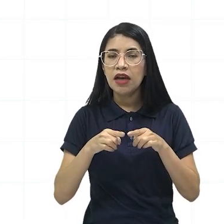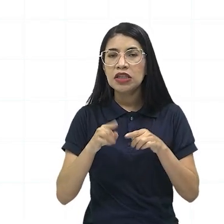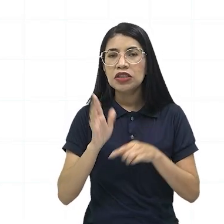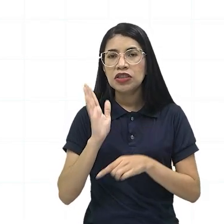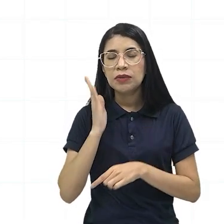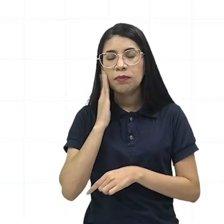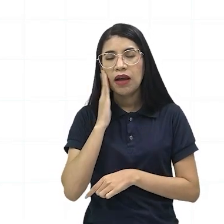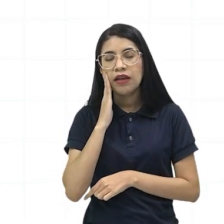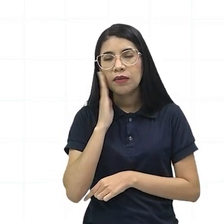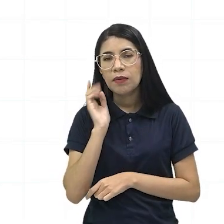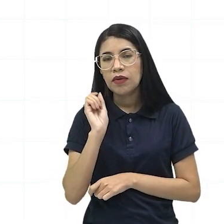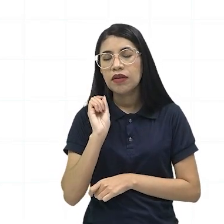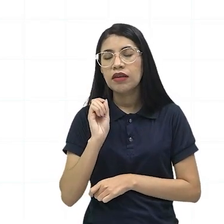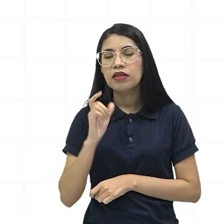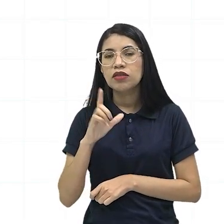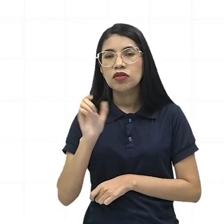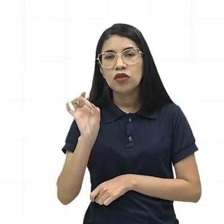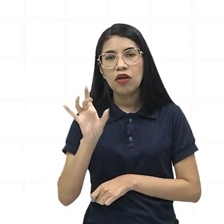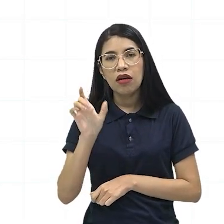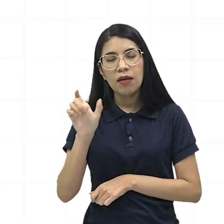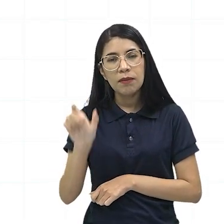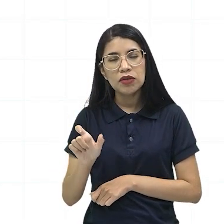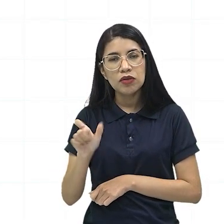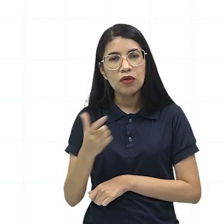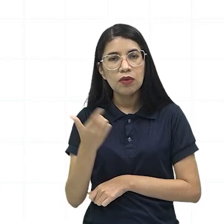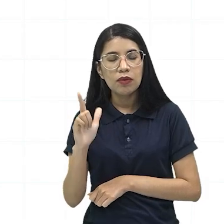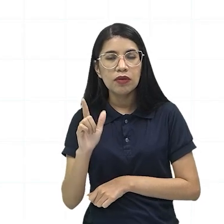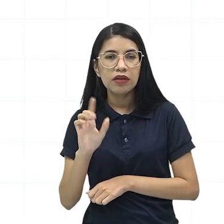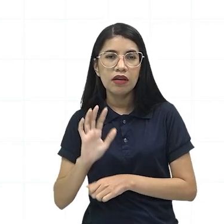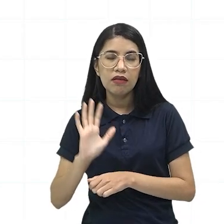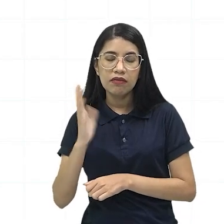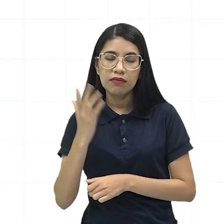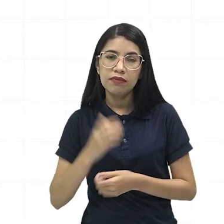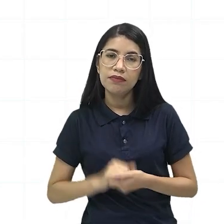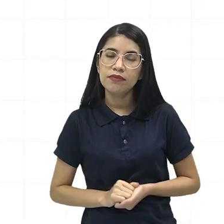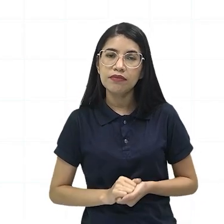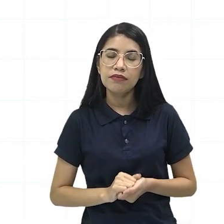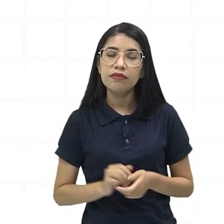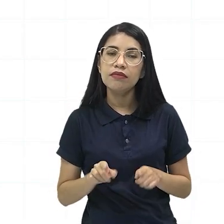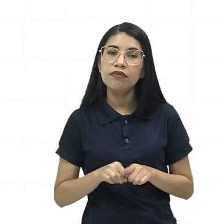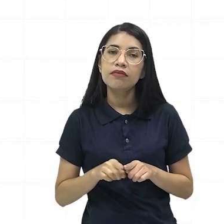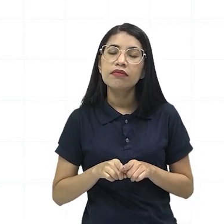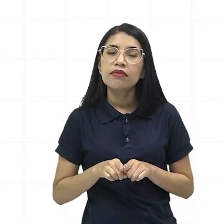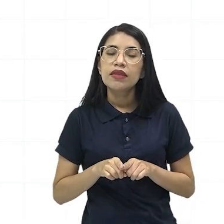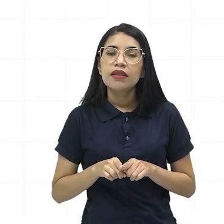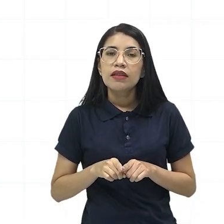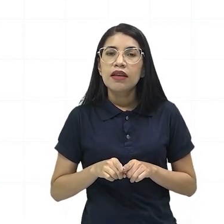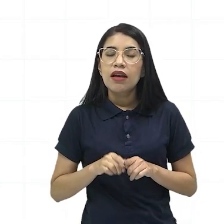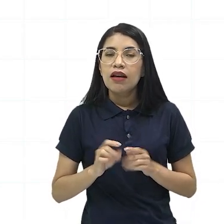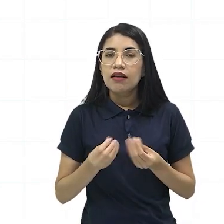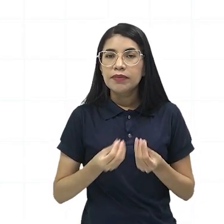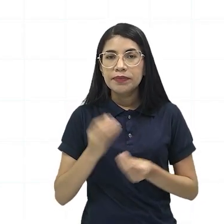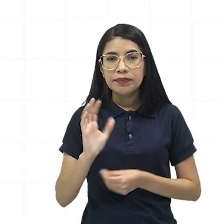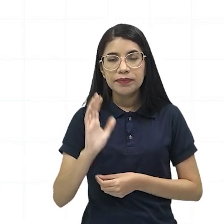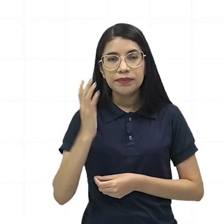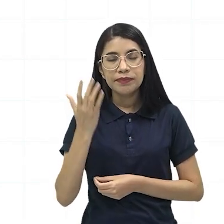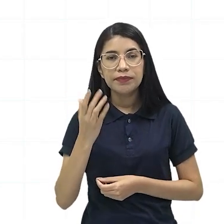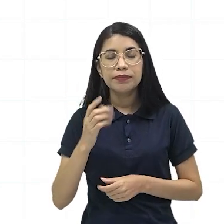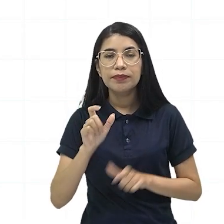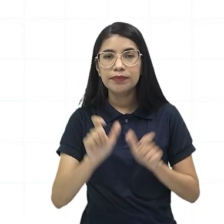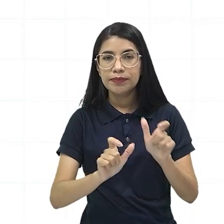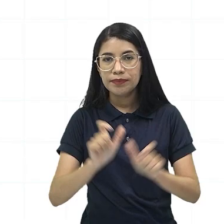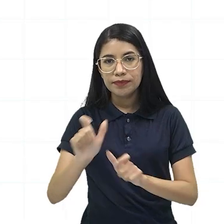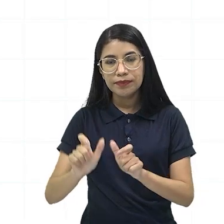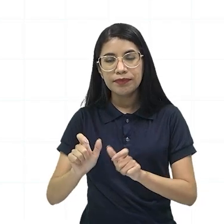outros. O terremoto ameaça a terra com seus bens e a própria vida. Sua ocorrência só pode tornar as